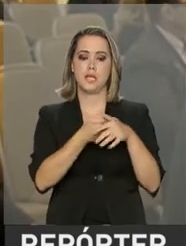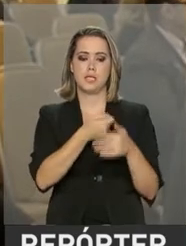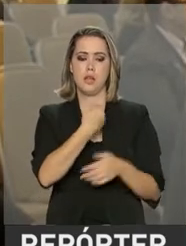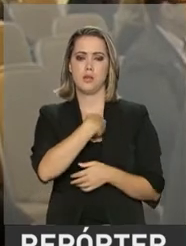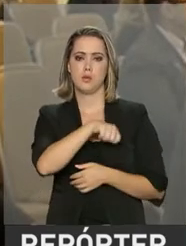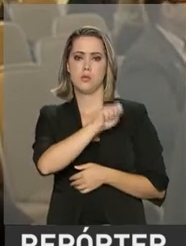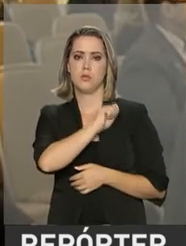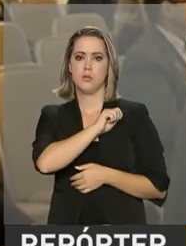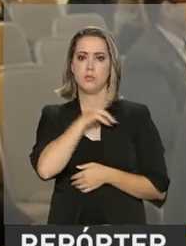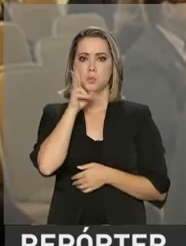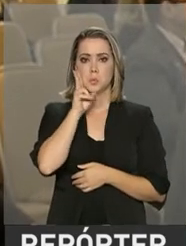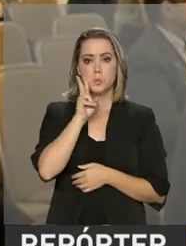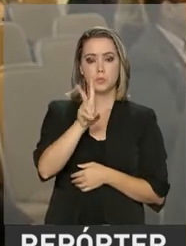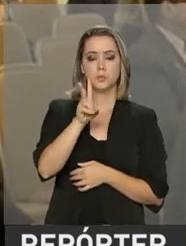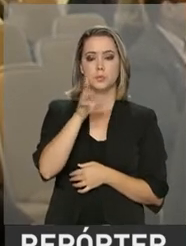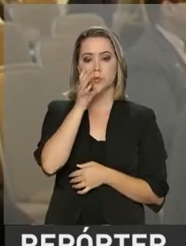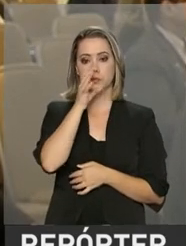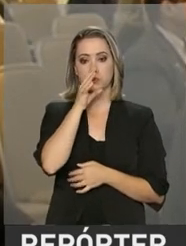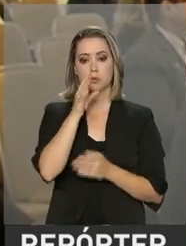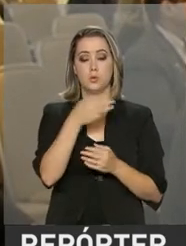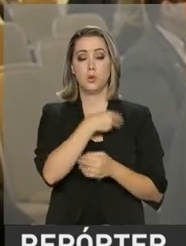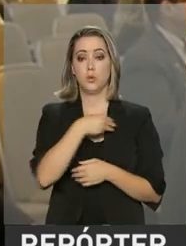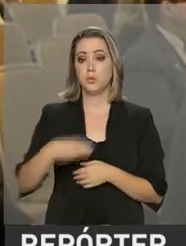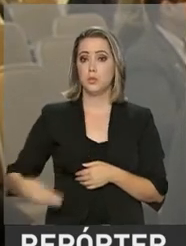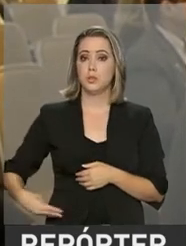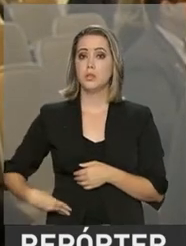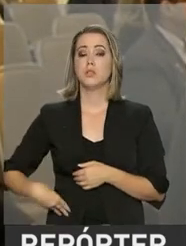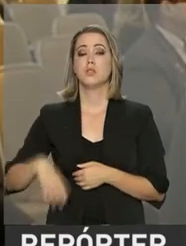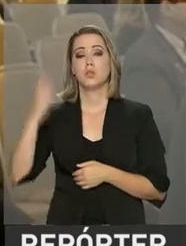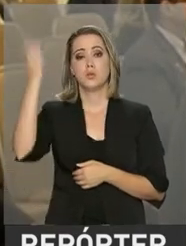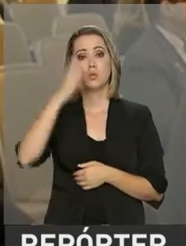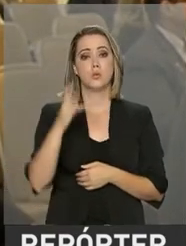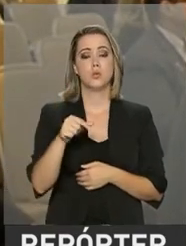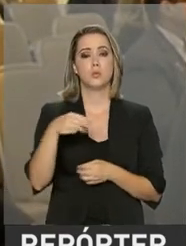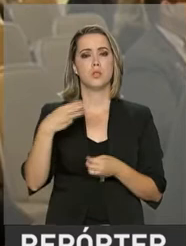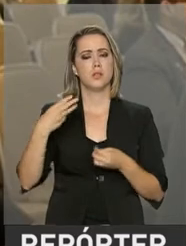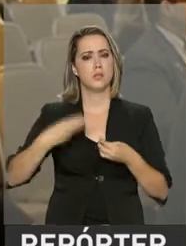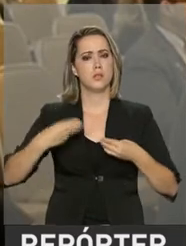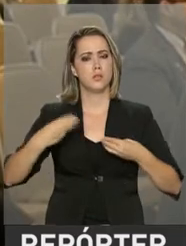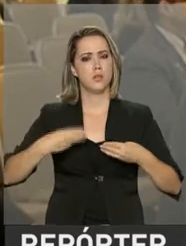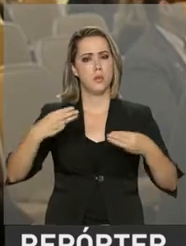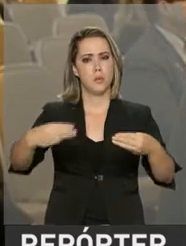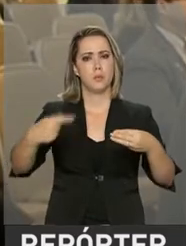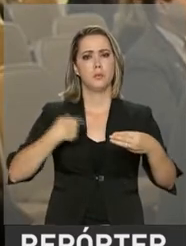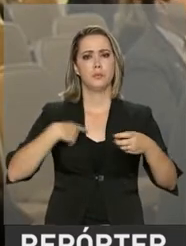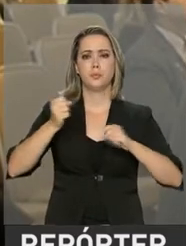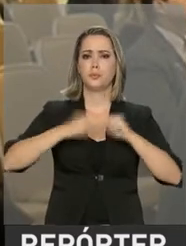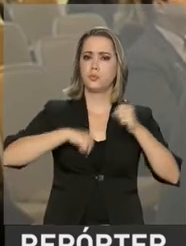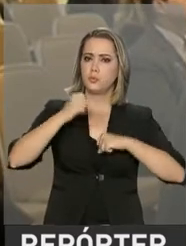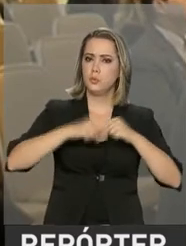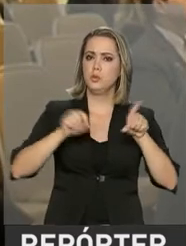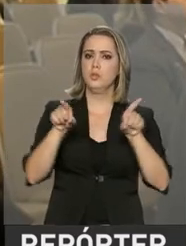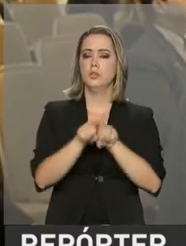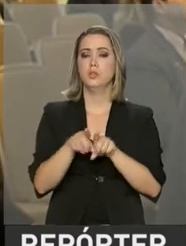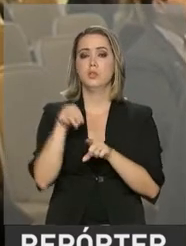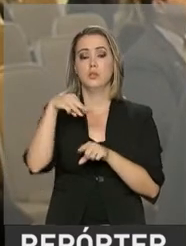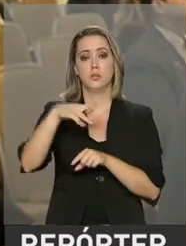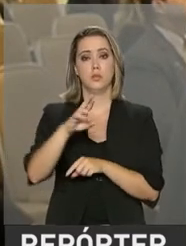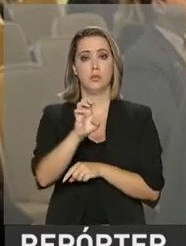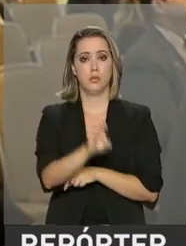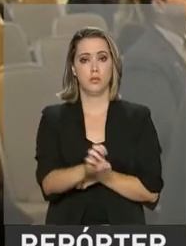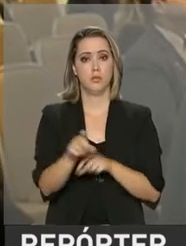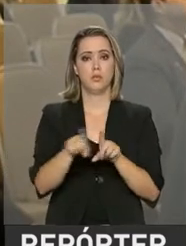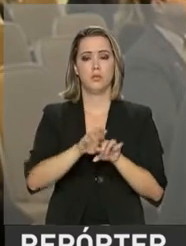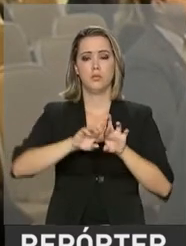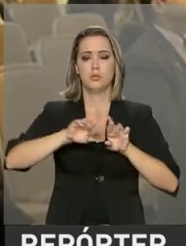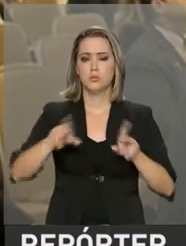acompanharam a abertura do fórum feita pelos ministros brasileiros das Relações Exteriores e da Indústria, Comércio Exterior e Serviços, Aloísio Nunes Ferreira